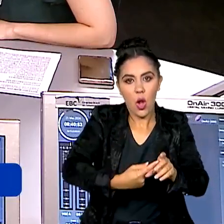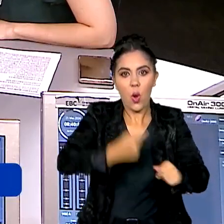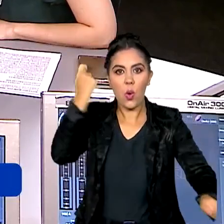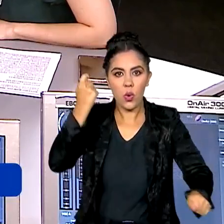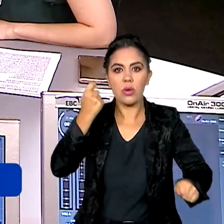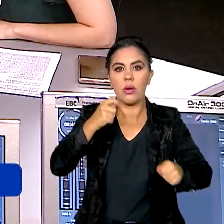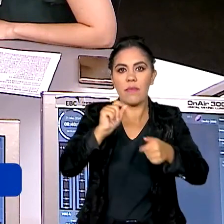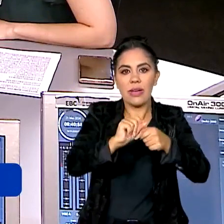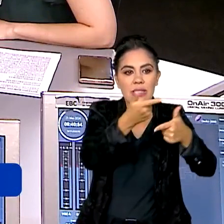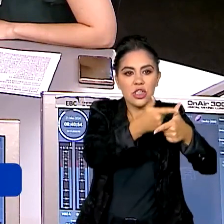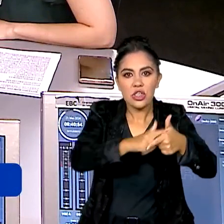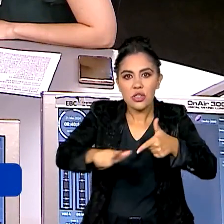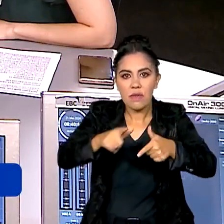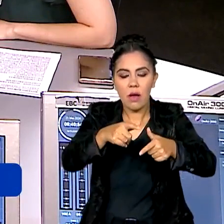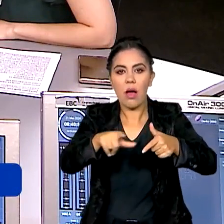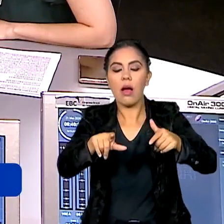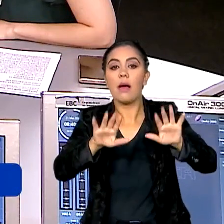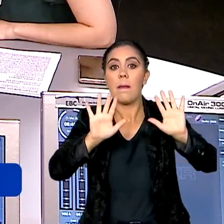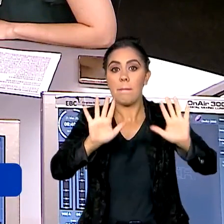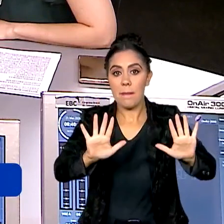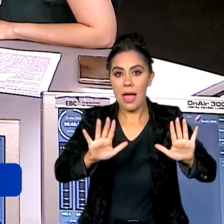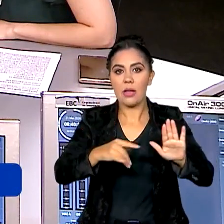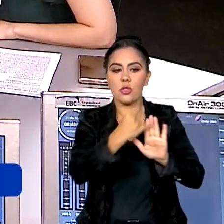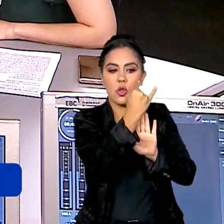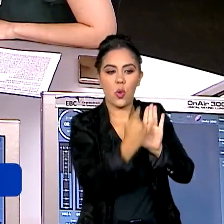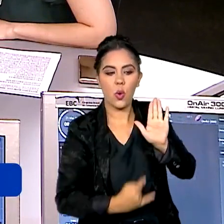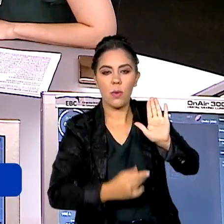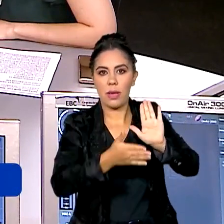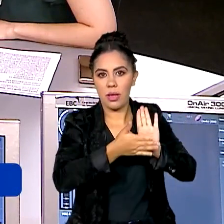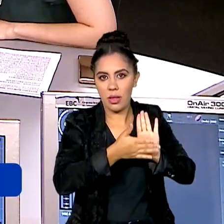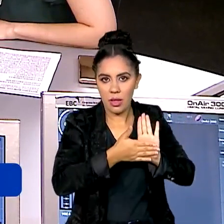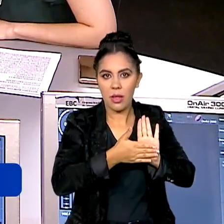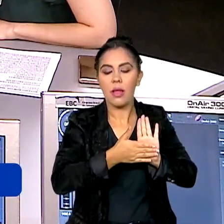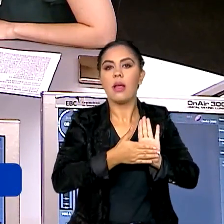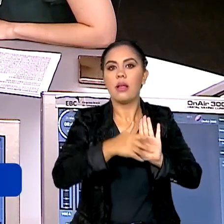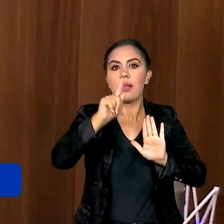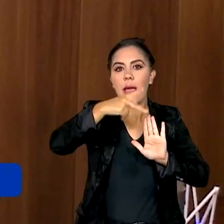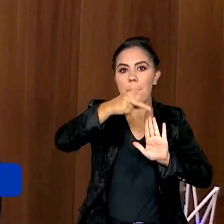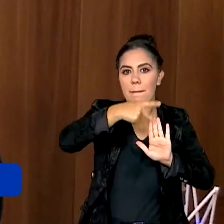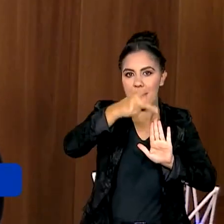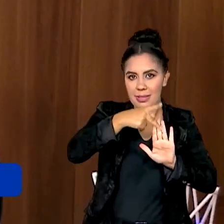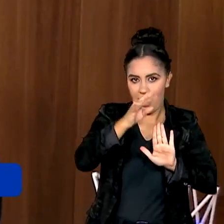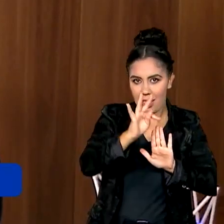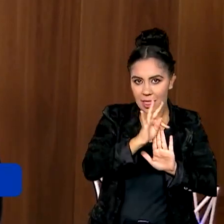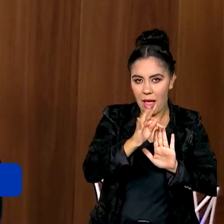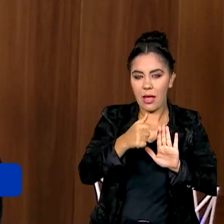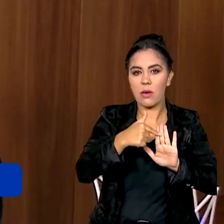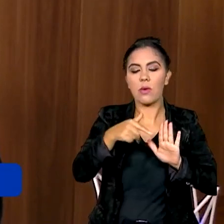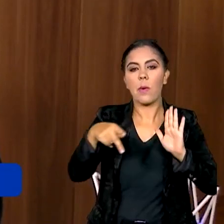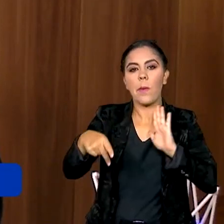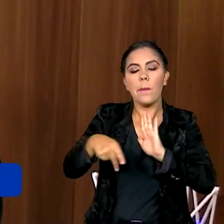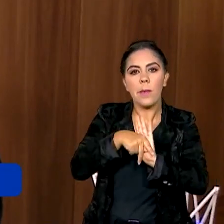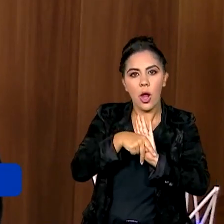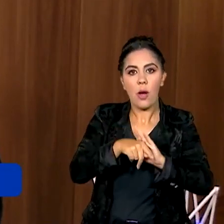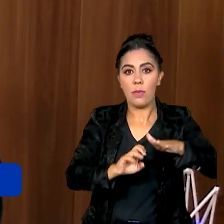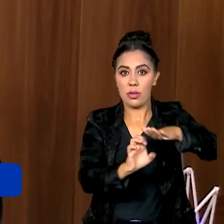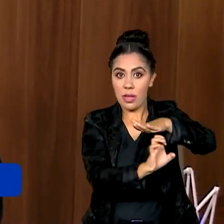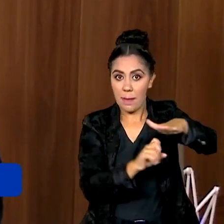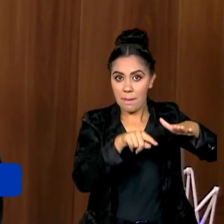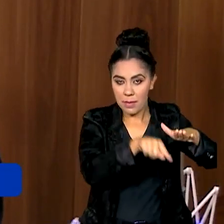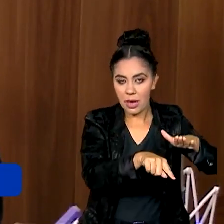extraordinários. Quando o parecer técnico, Manuel, o parecer técnico da